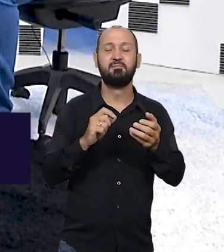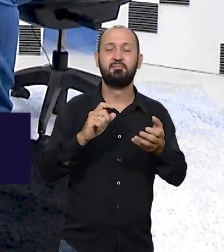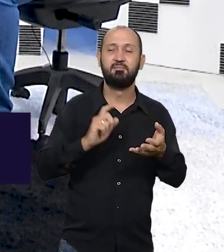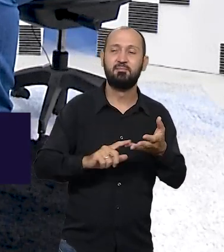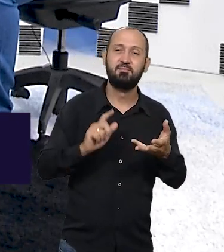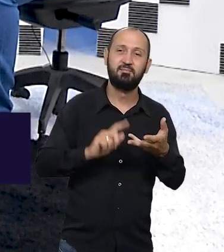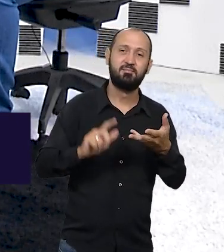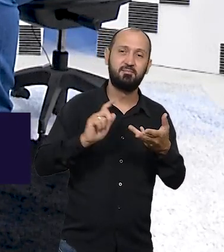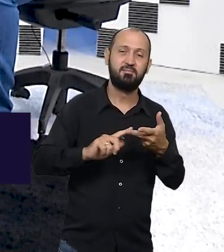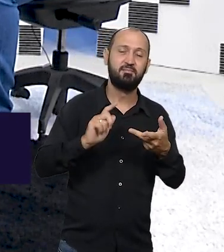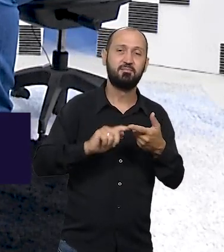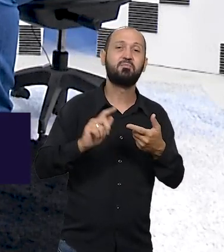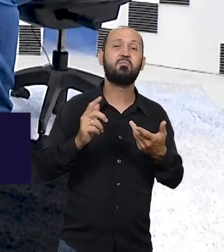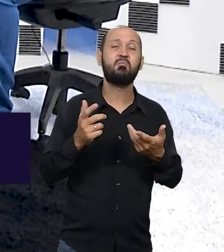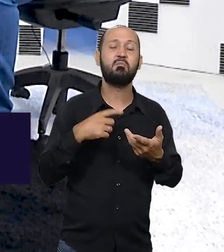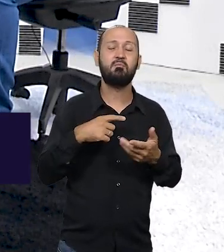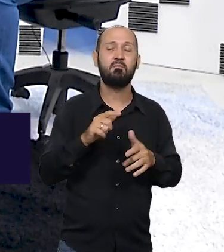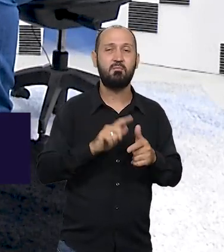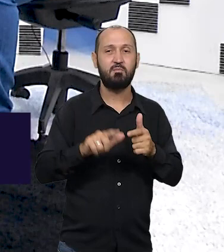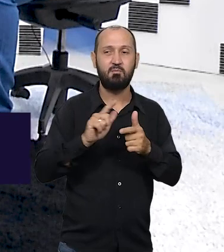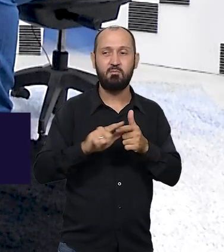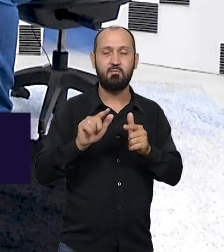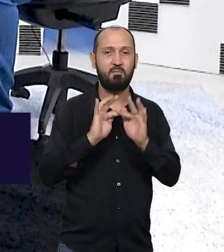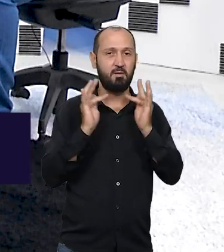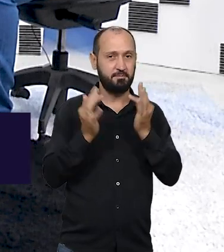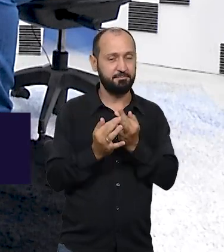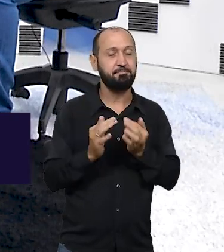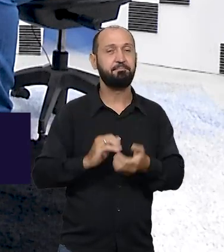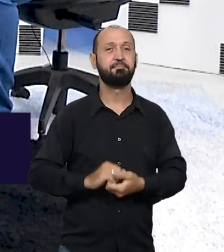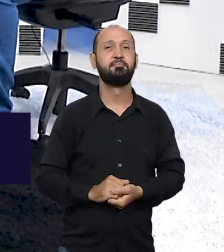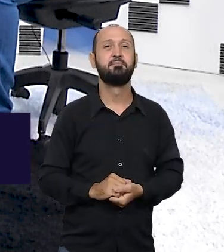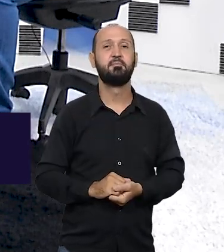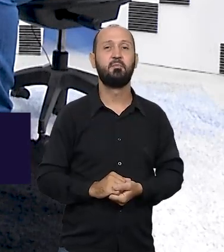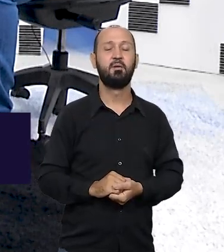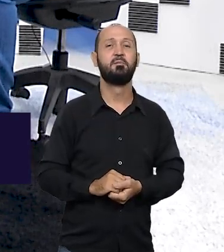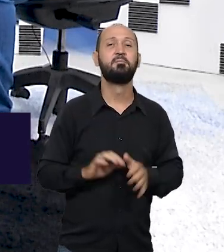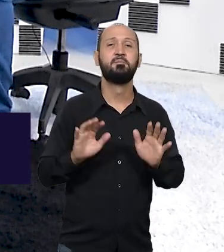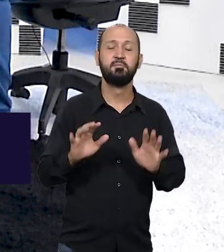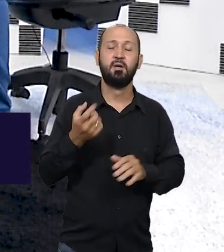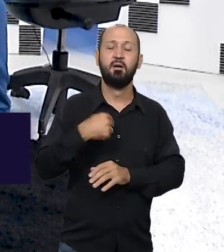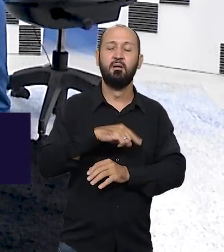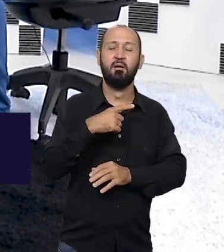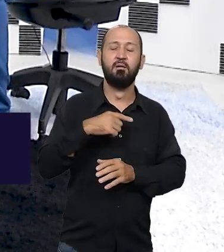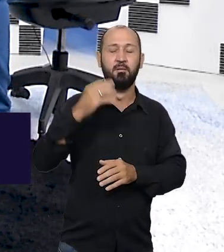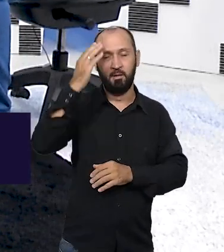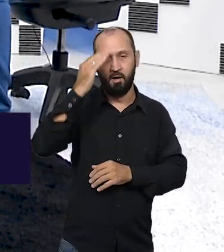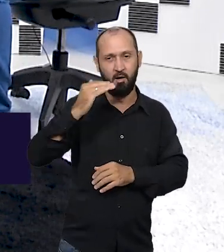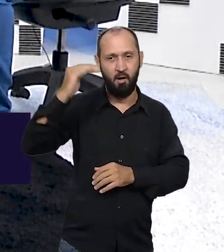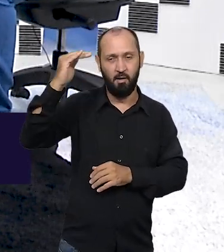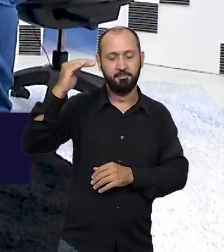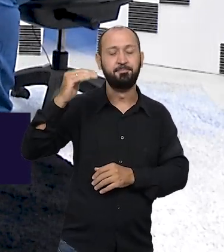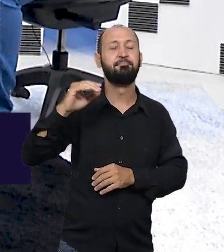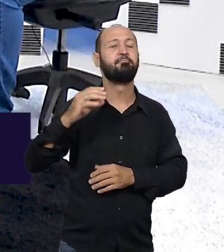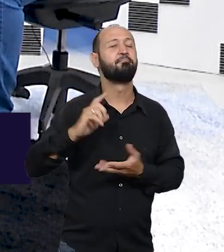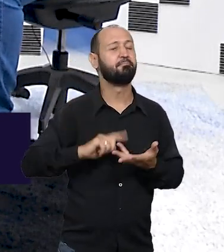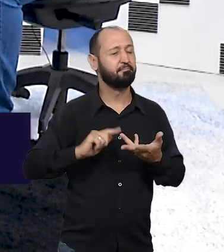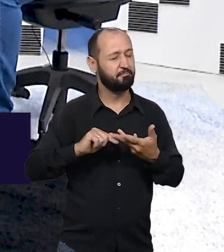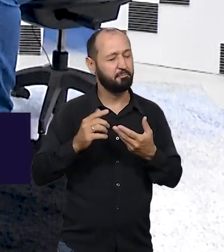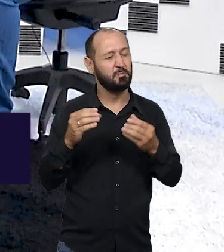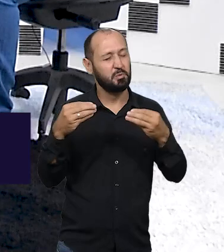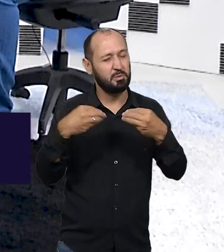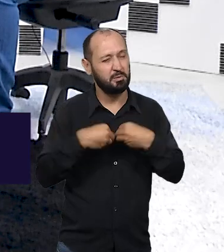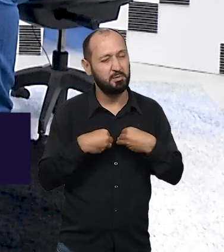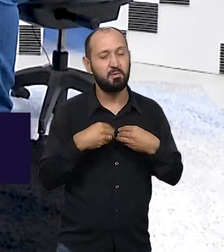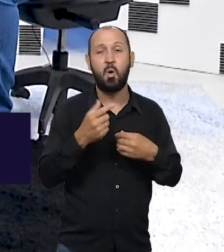problemas na família, né? Então, nós temos muitos adultos autistas. Muitos. Homens e mulheres. Homens e é interessante e mulheres. Que